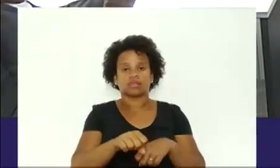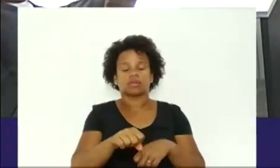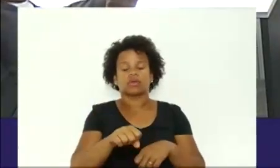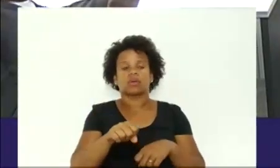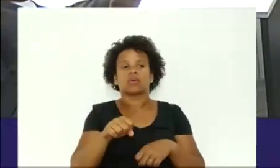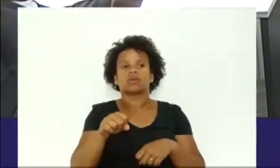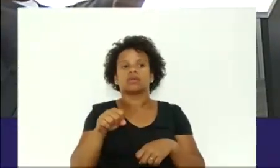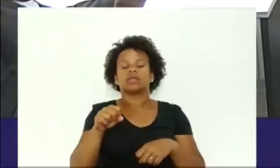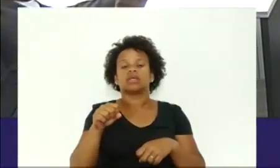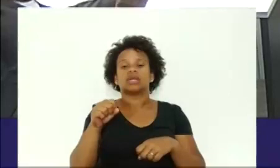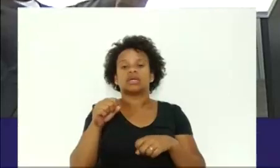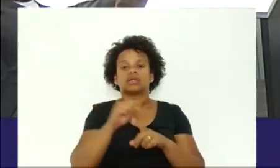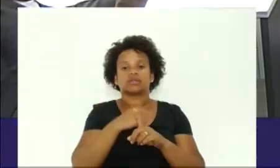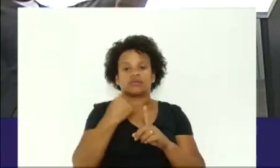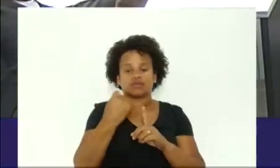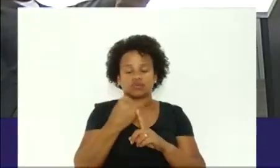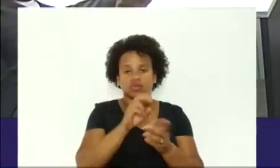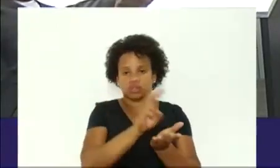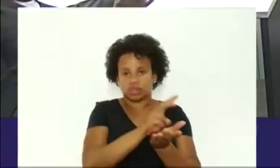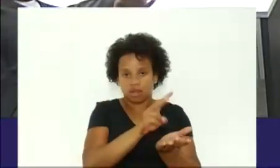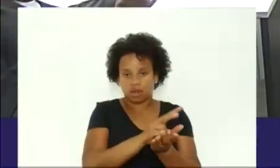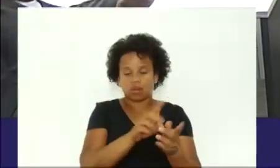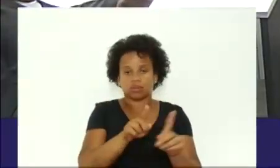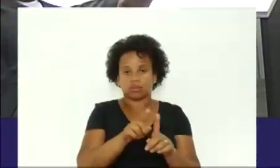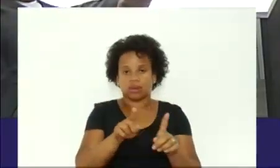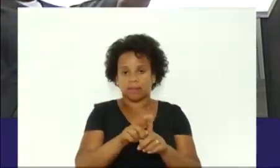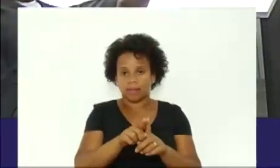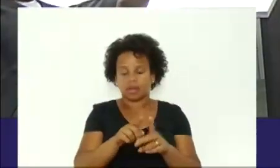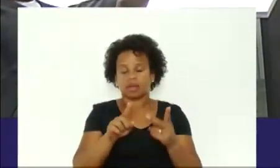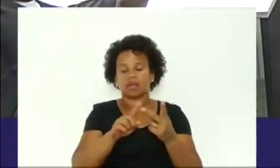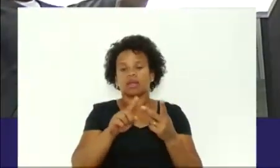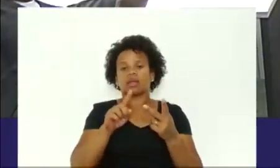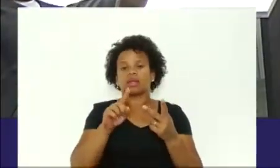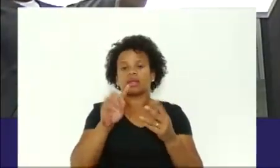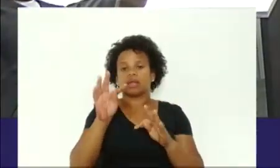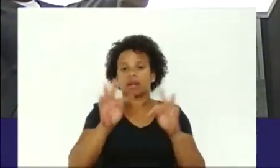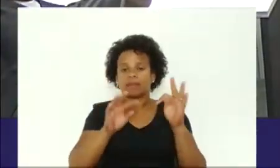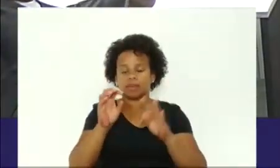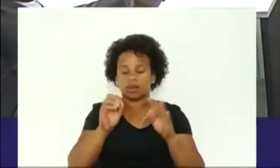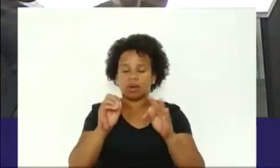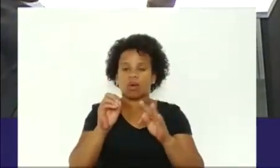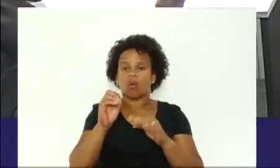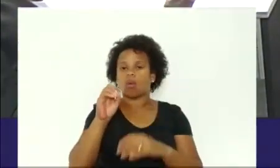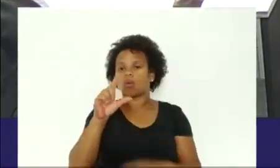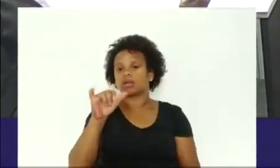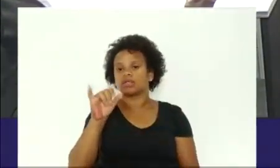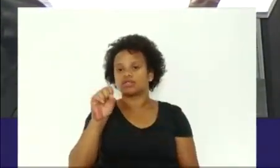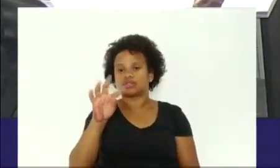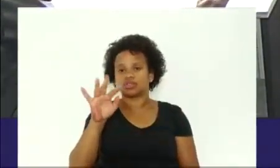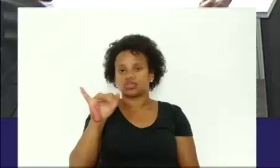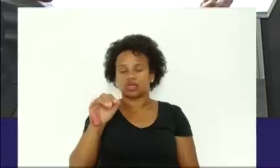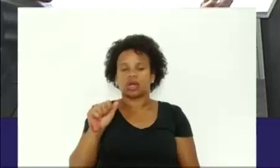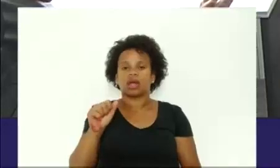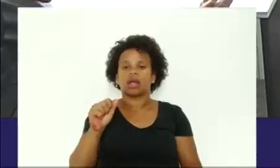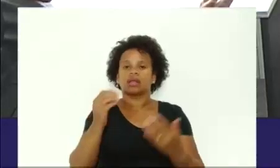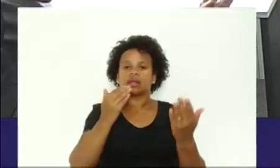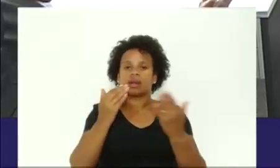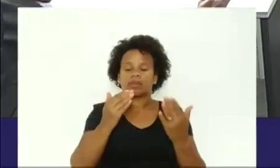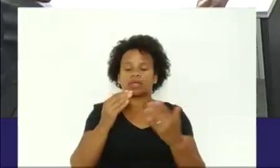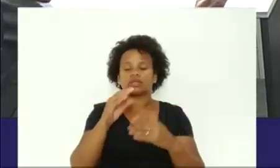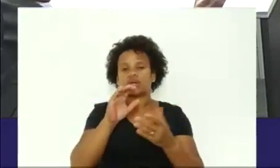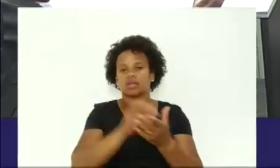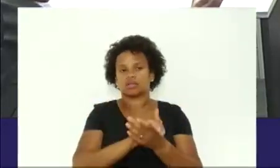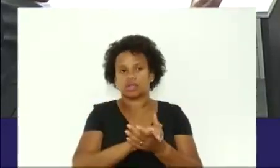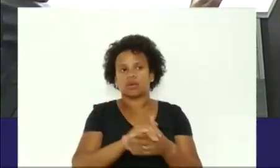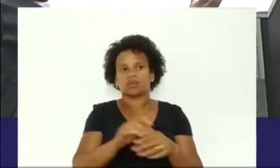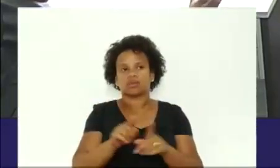holística, tendo pós-graduação em psicodrama, terapia de casais e família, além de certificado nacional e internacional de